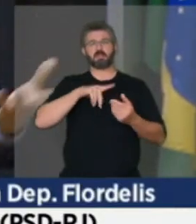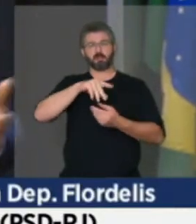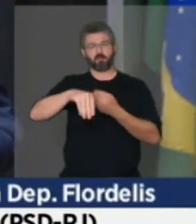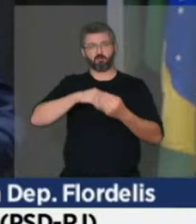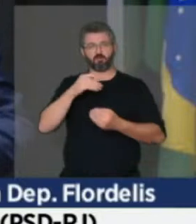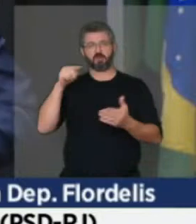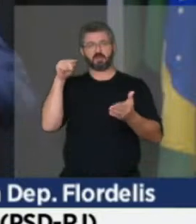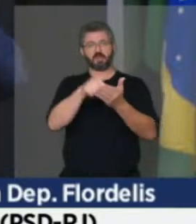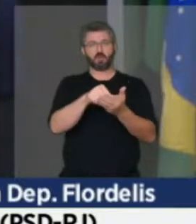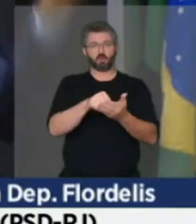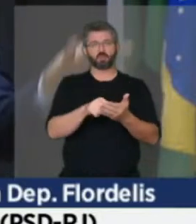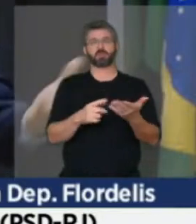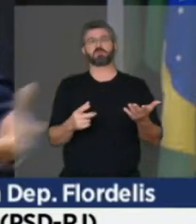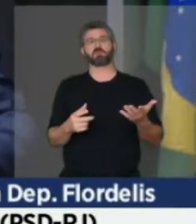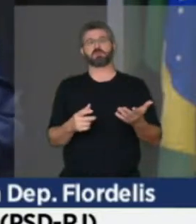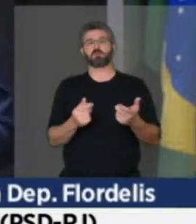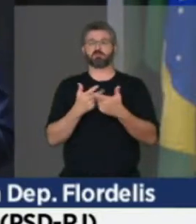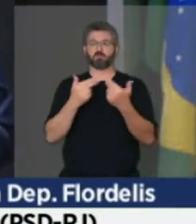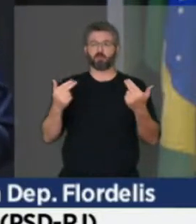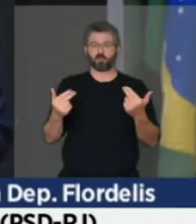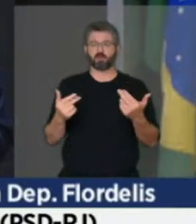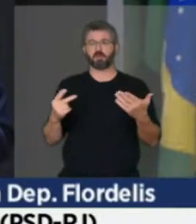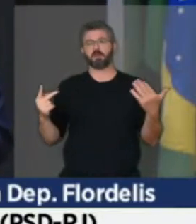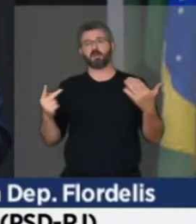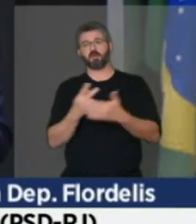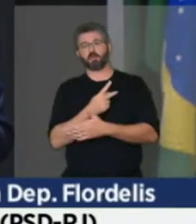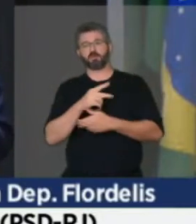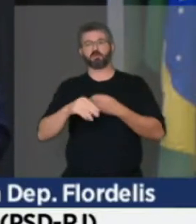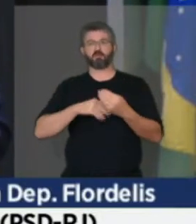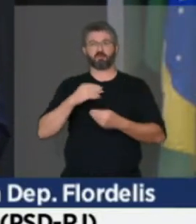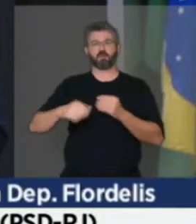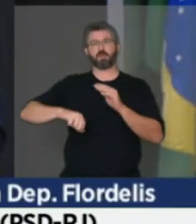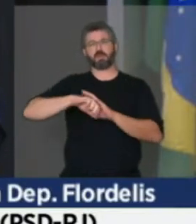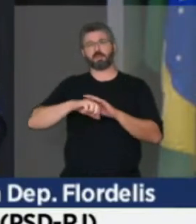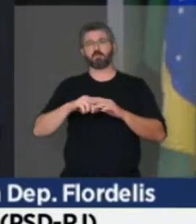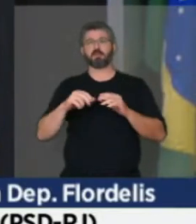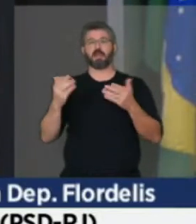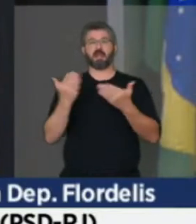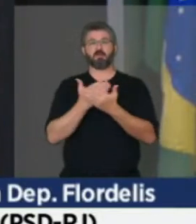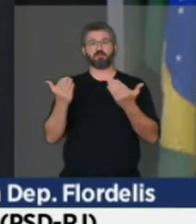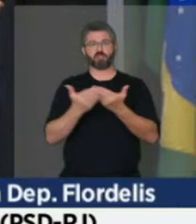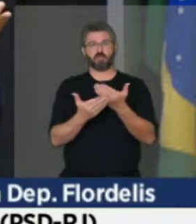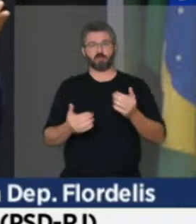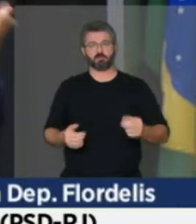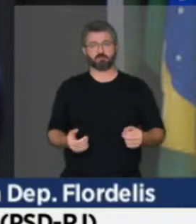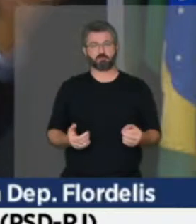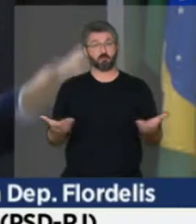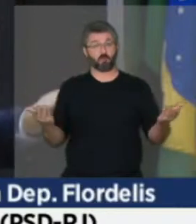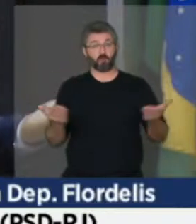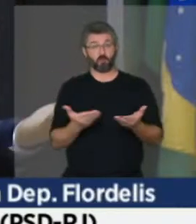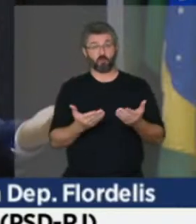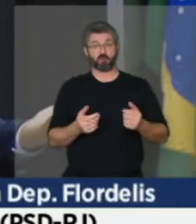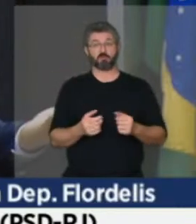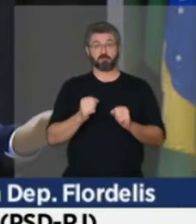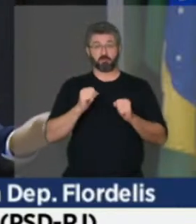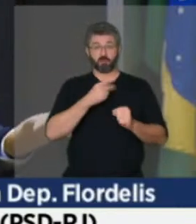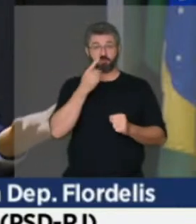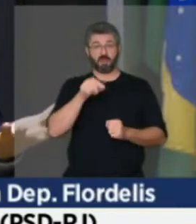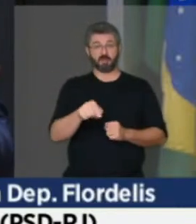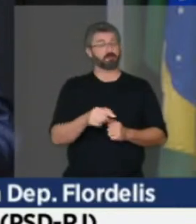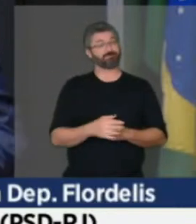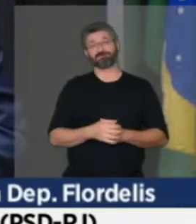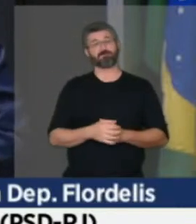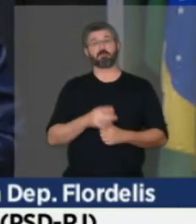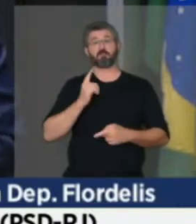denúncias, em anunciadas denúncias de envolvimento com a Operação Lava Jato. Hoje, ninguém mais pode falar disso,